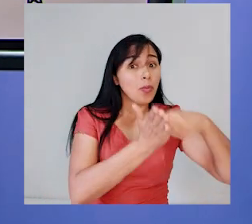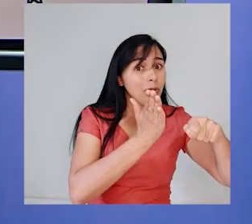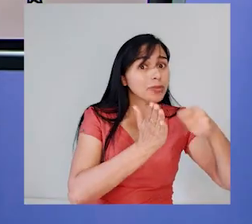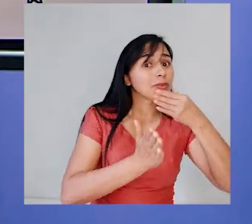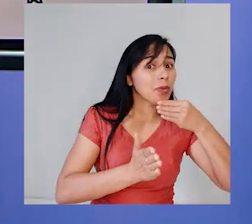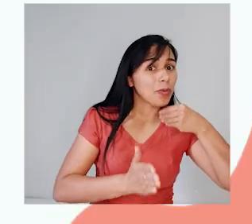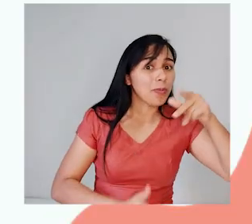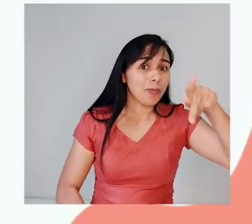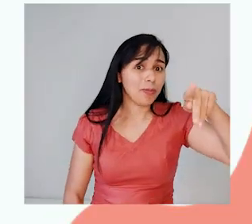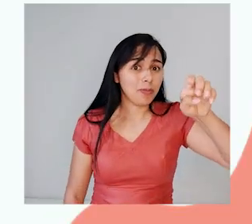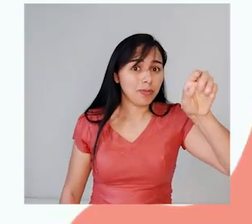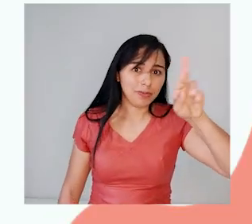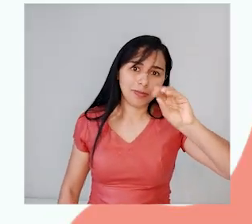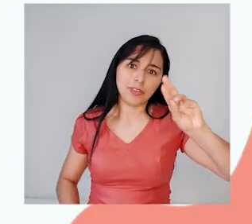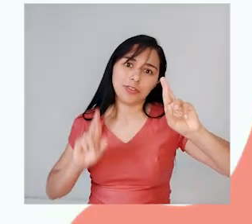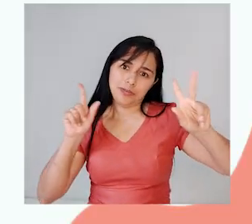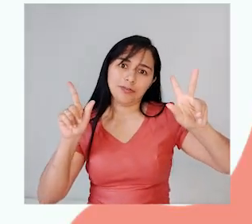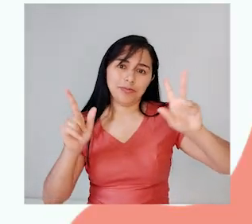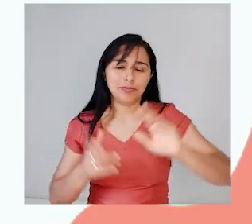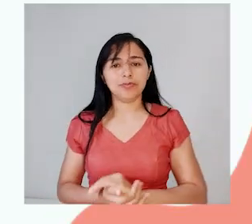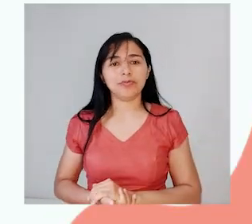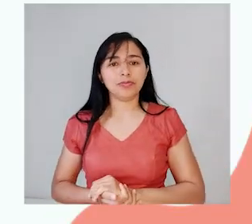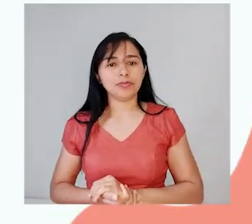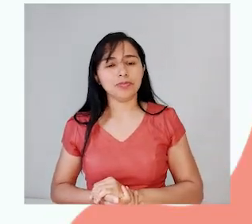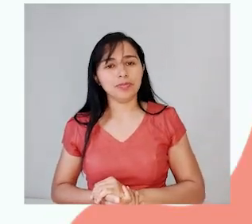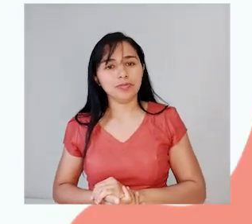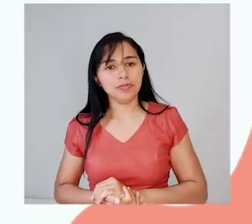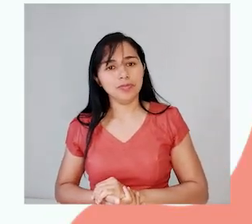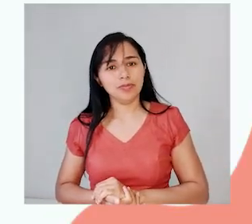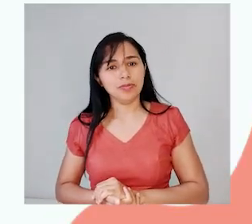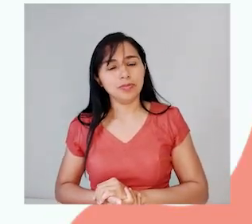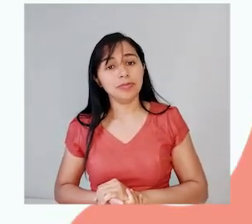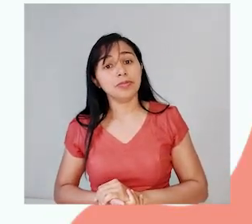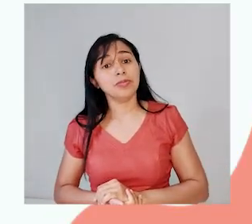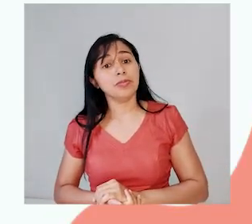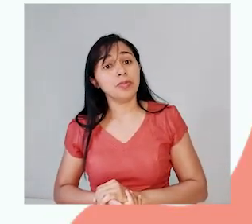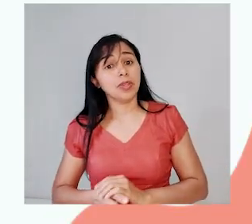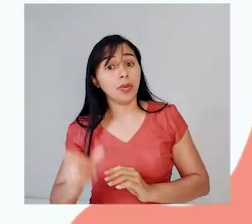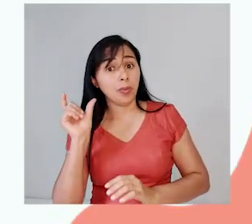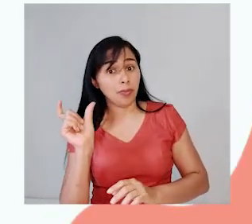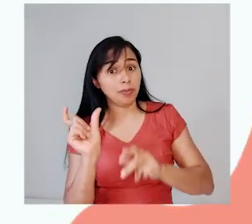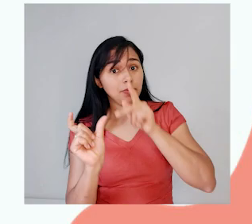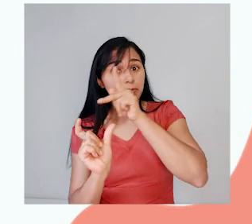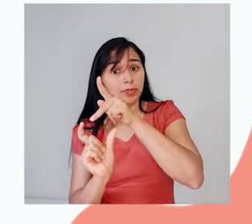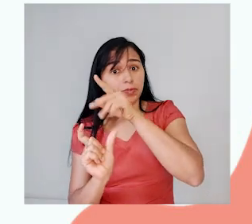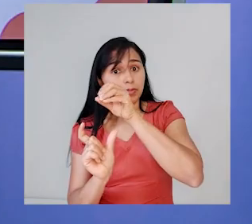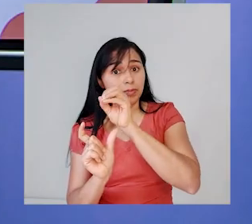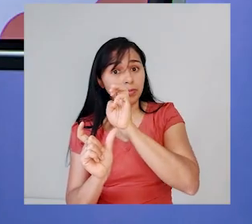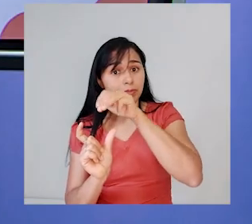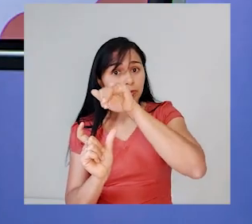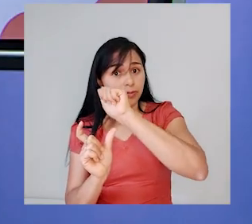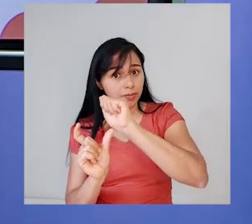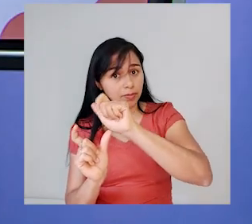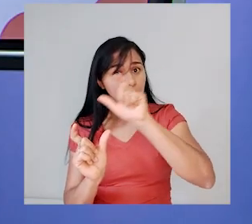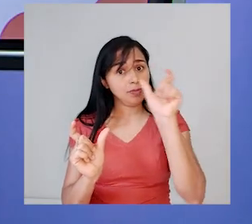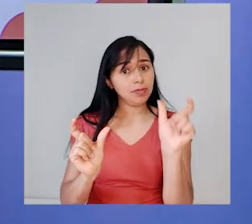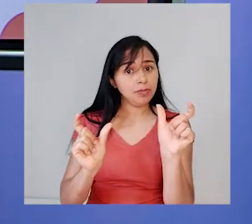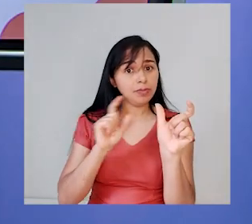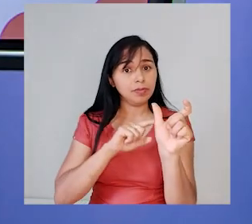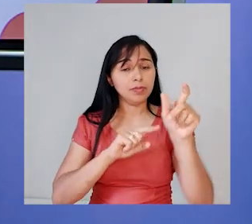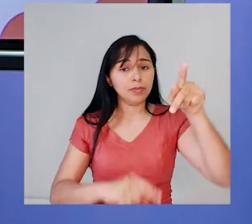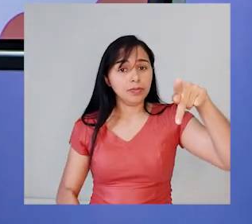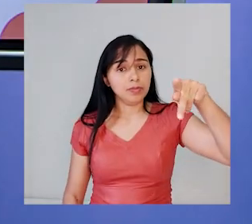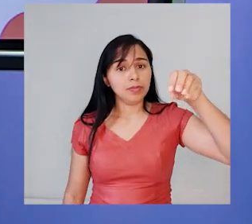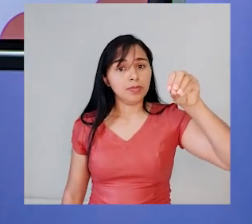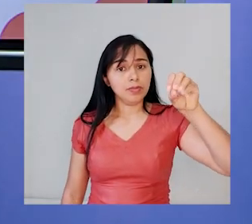coisas diferentes. Poema e poesia. Muita gente confunde poema com poesia. Muita gente diz que é a mesma coisa,